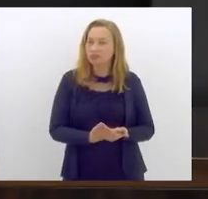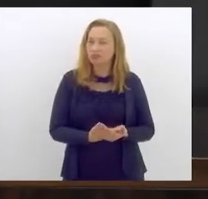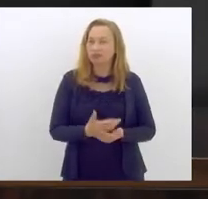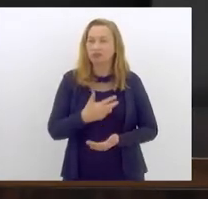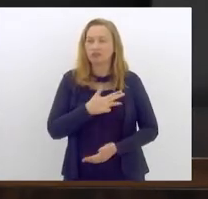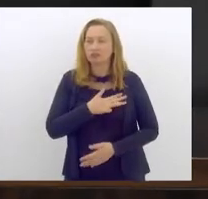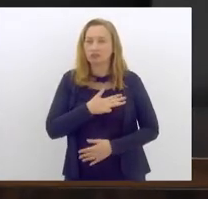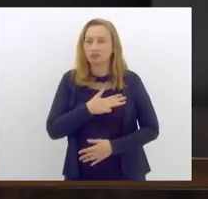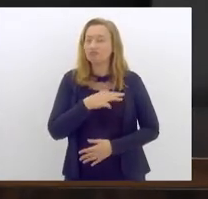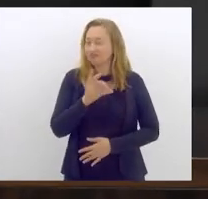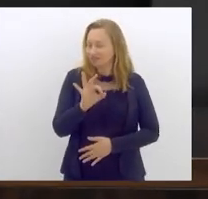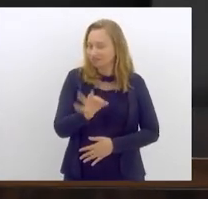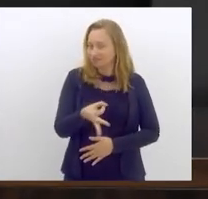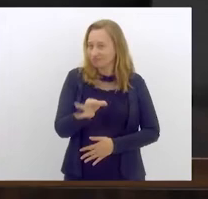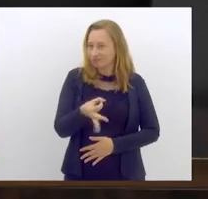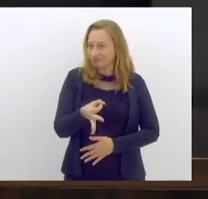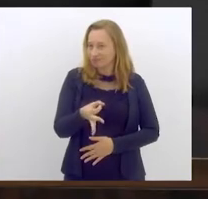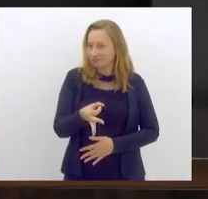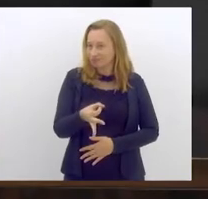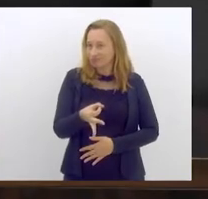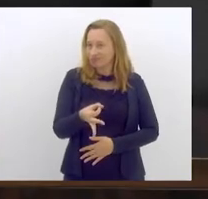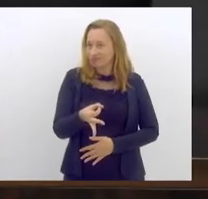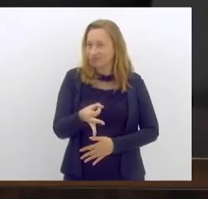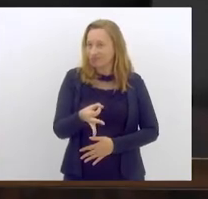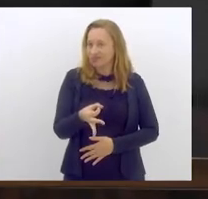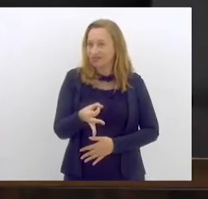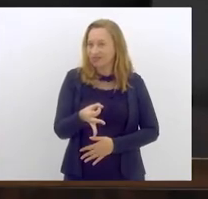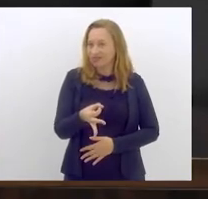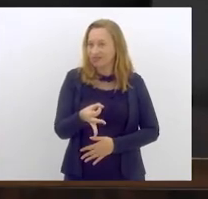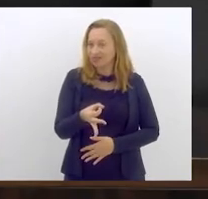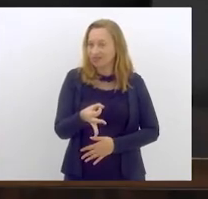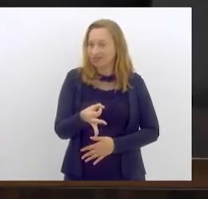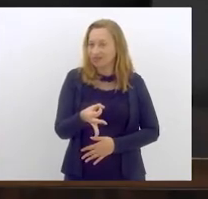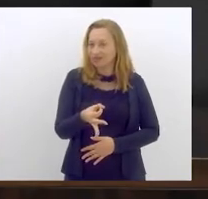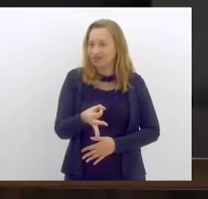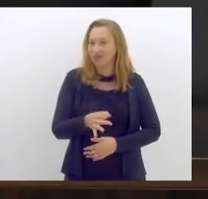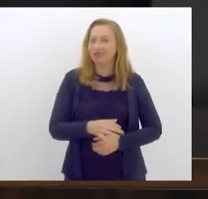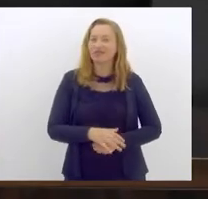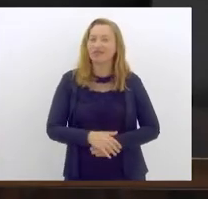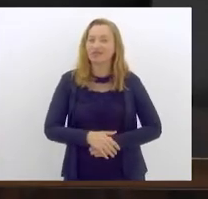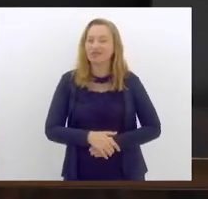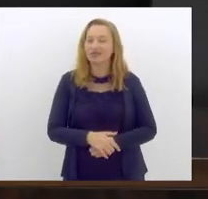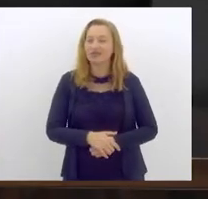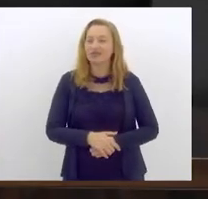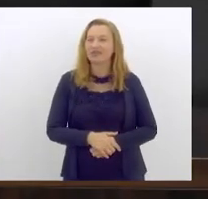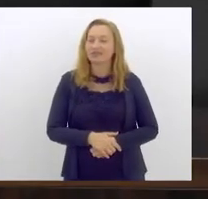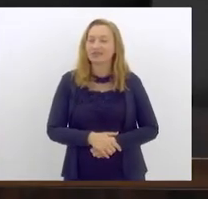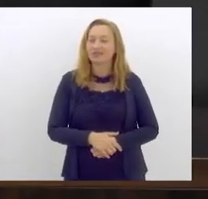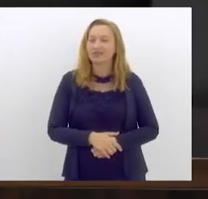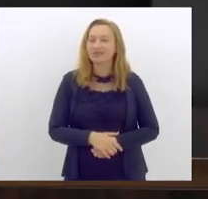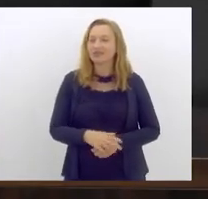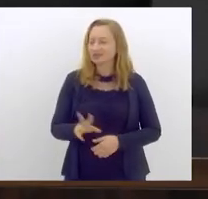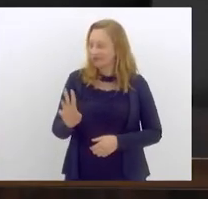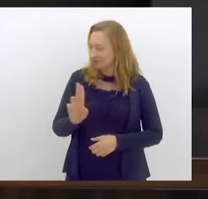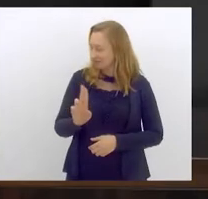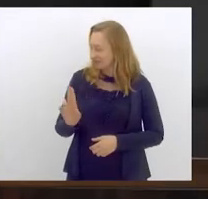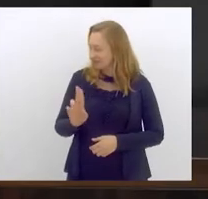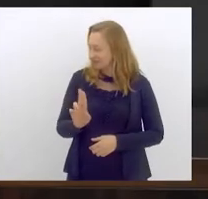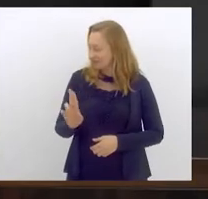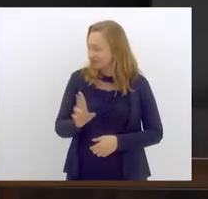eleito certamente Nós ainda vamos é colocar o nosso nome aí